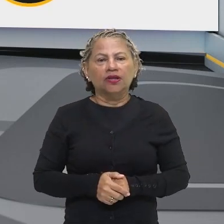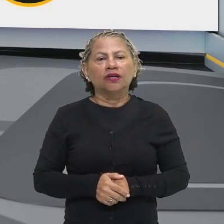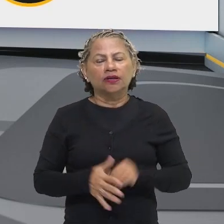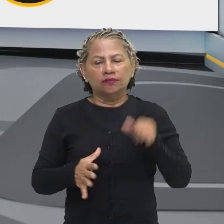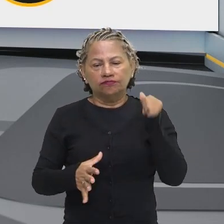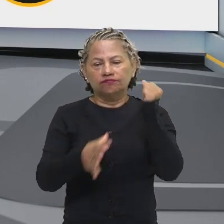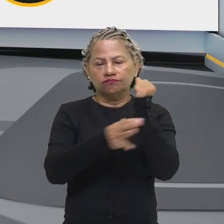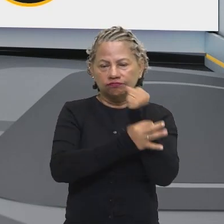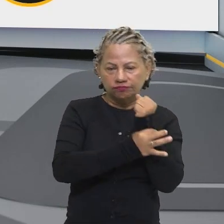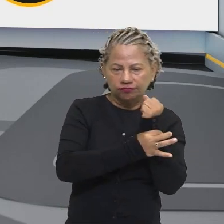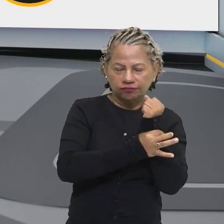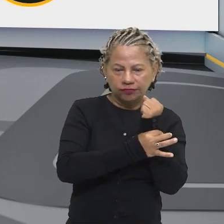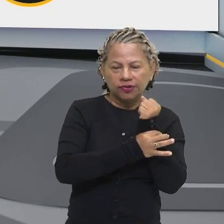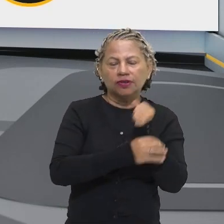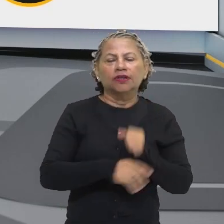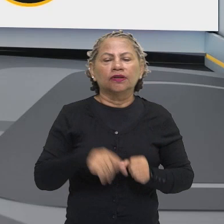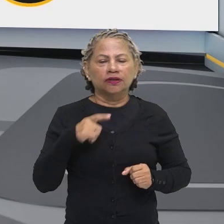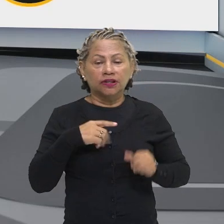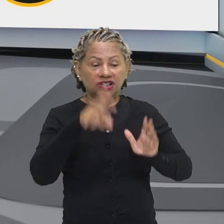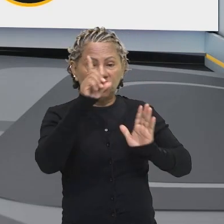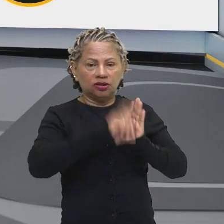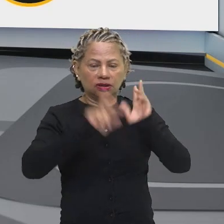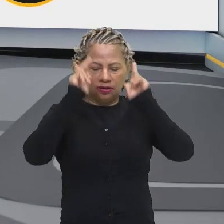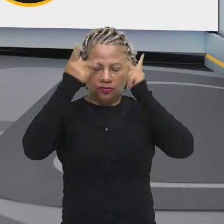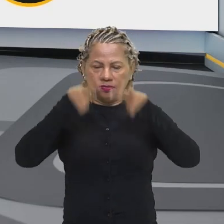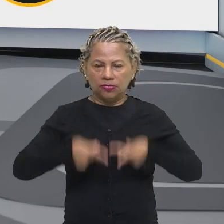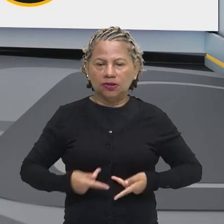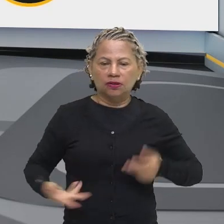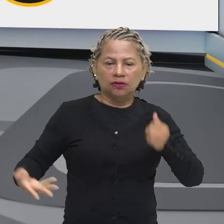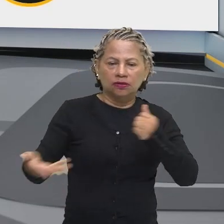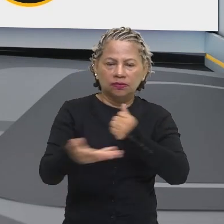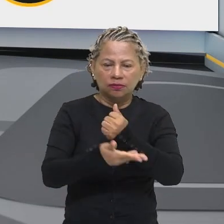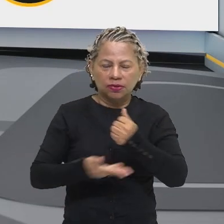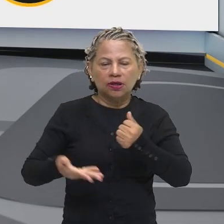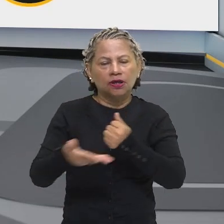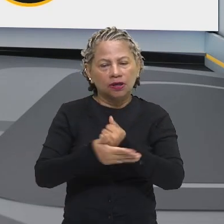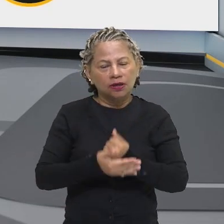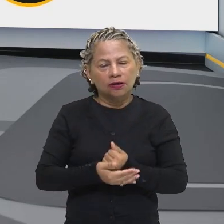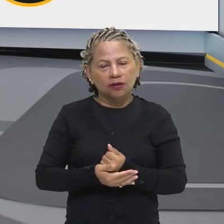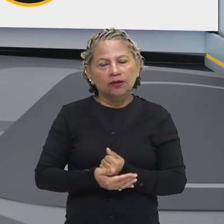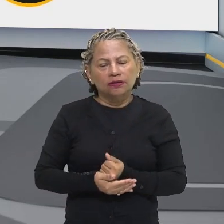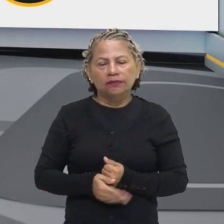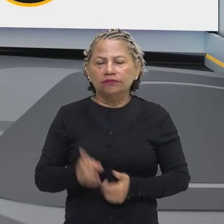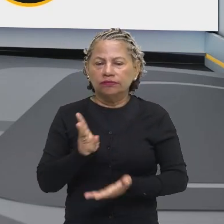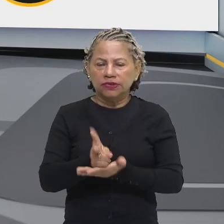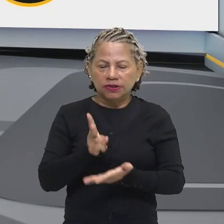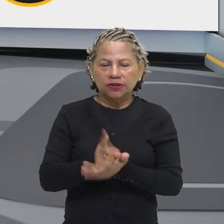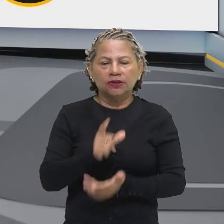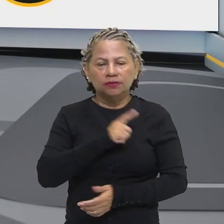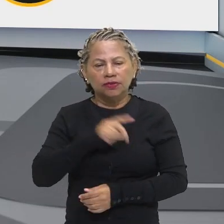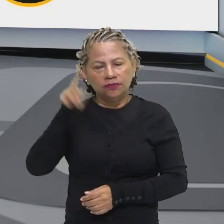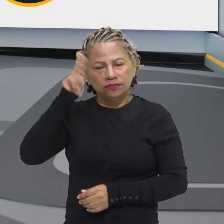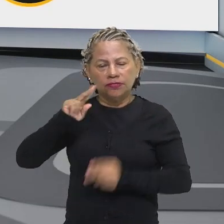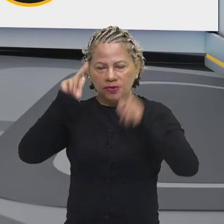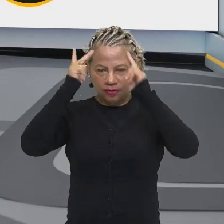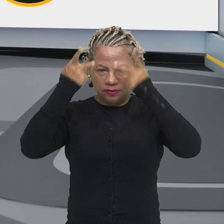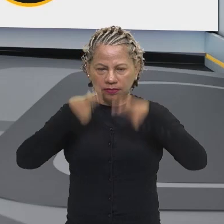de todos esses direitos humanos básicos foi bastante presente na história da